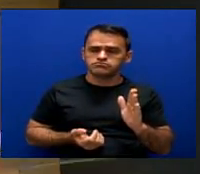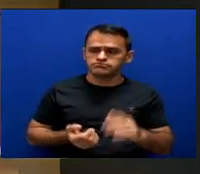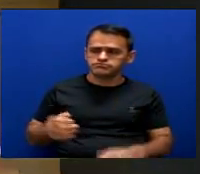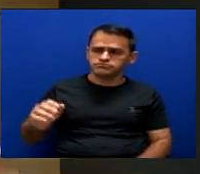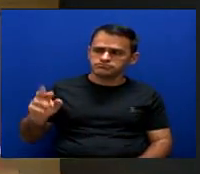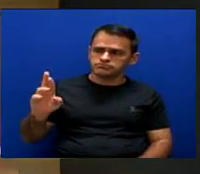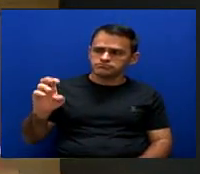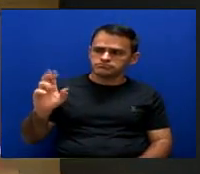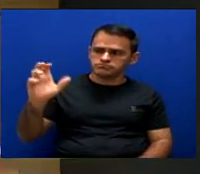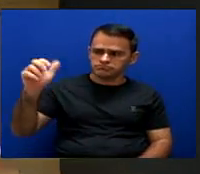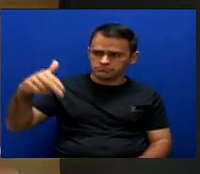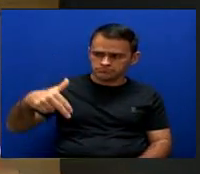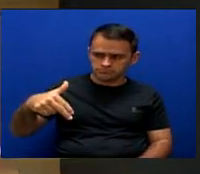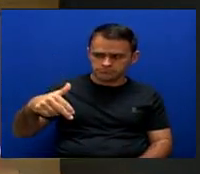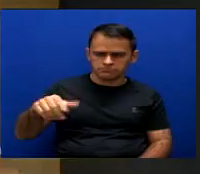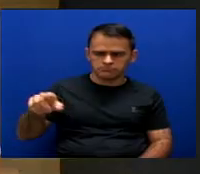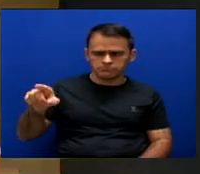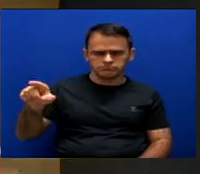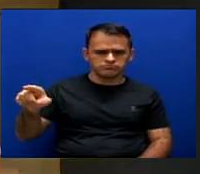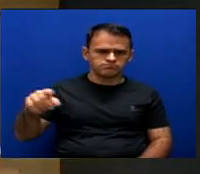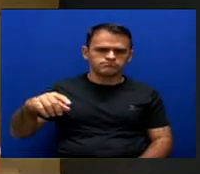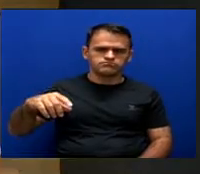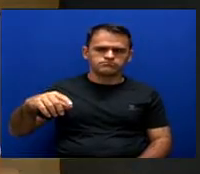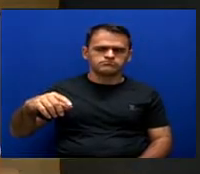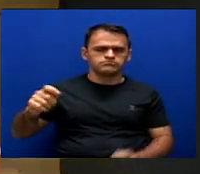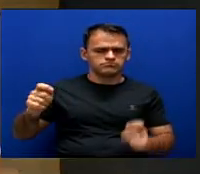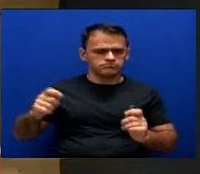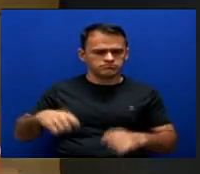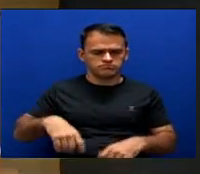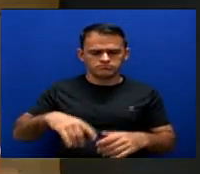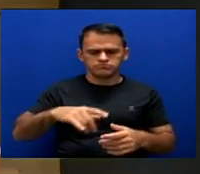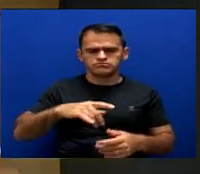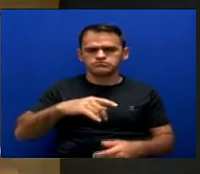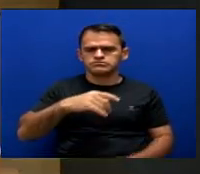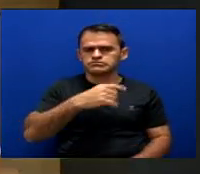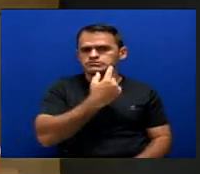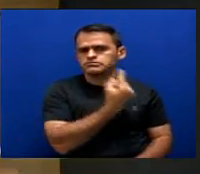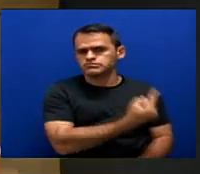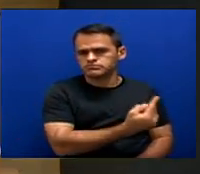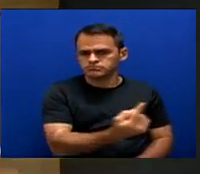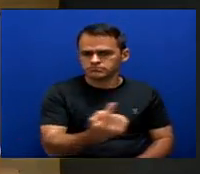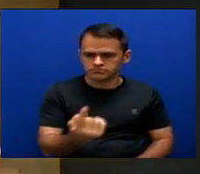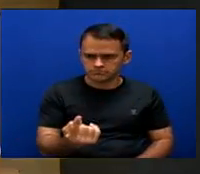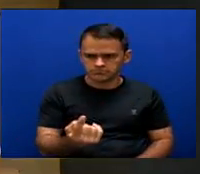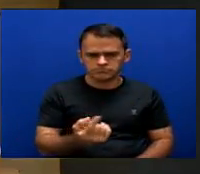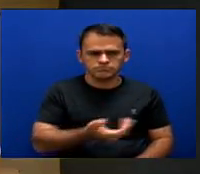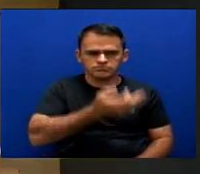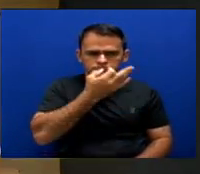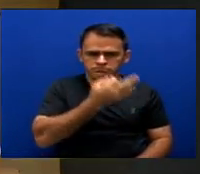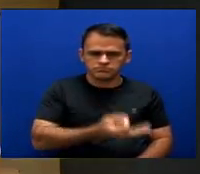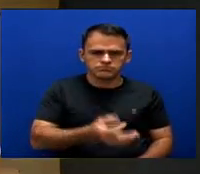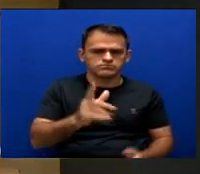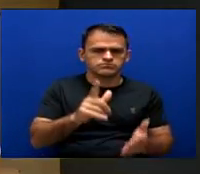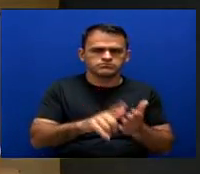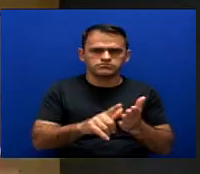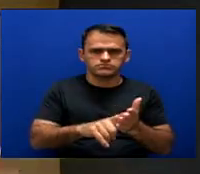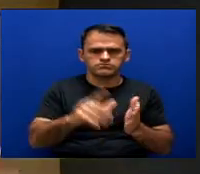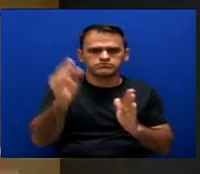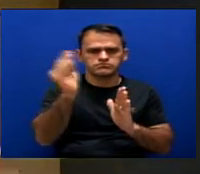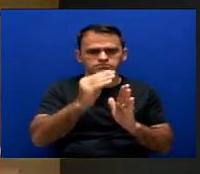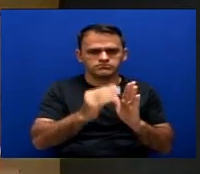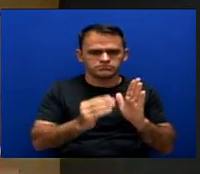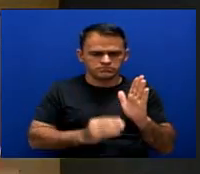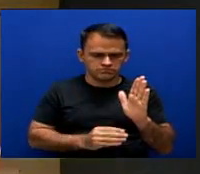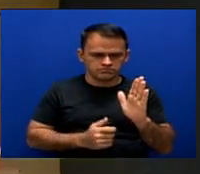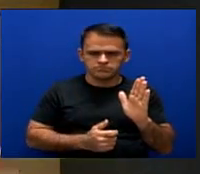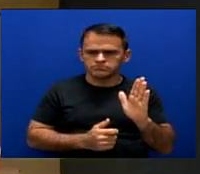vereador neto até assessora do vereador renan de receber esses documentos de cada um que está aqui ea em nome da câmara